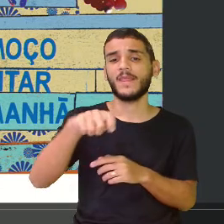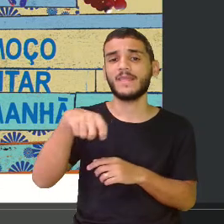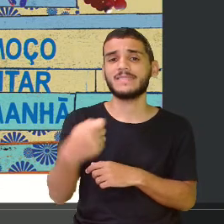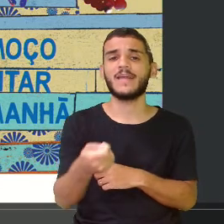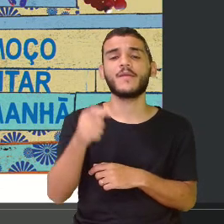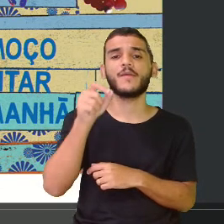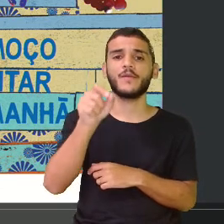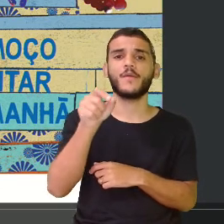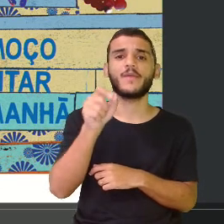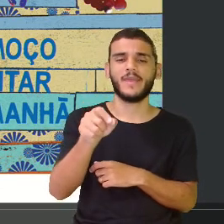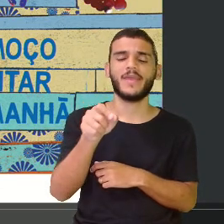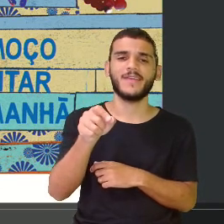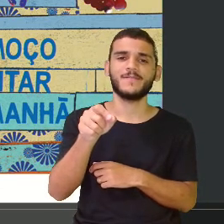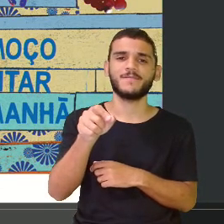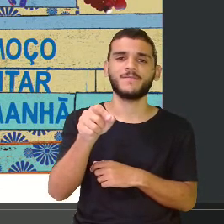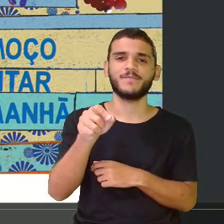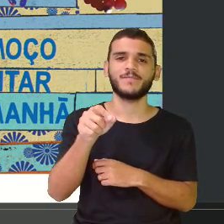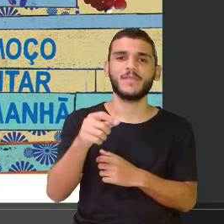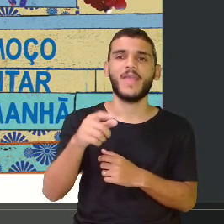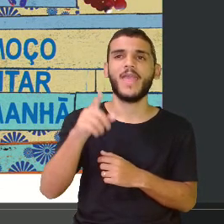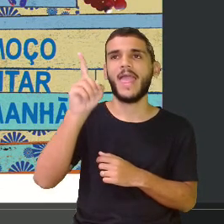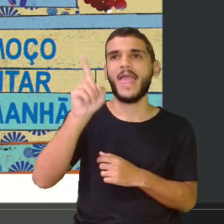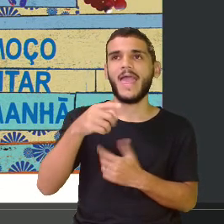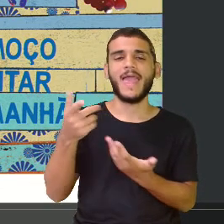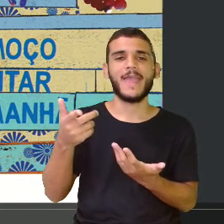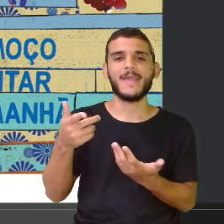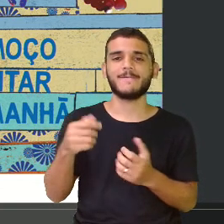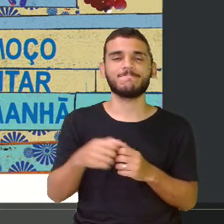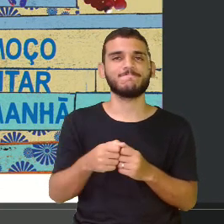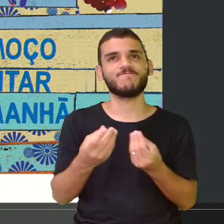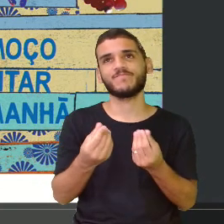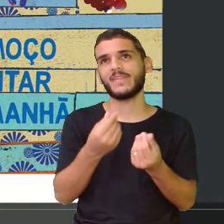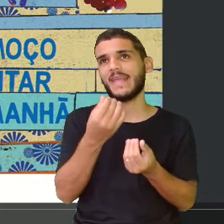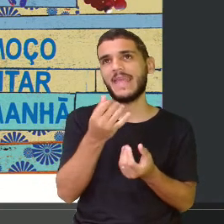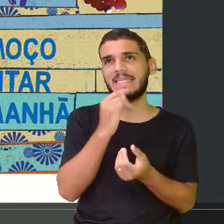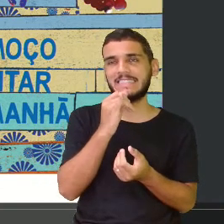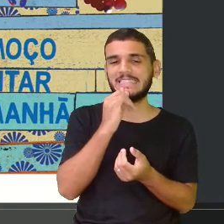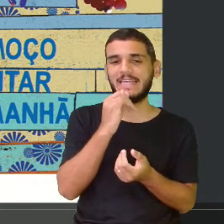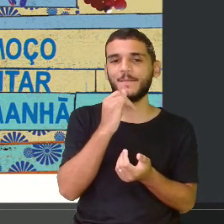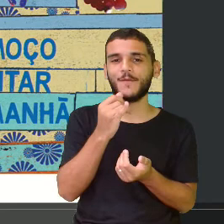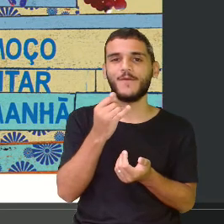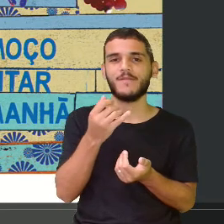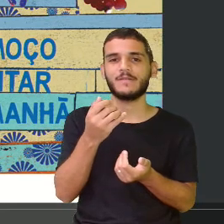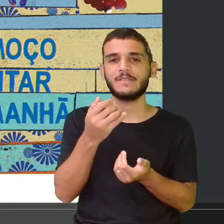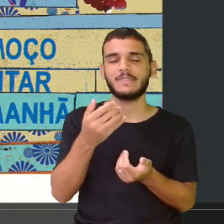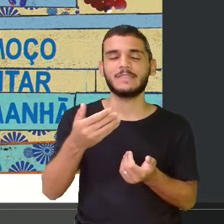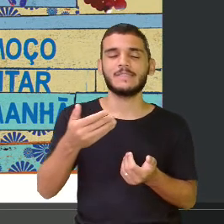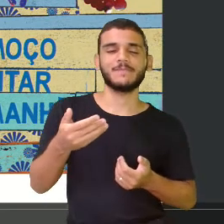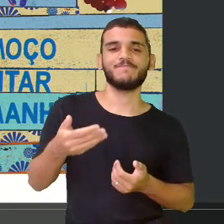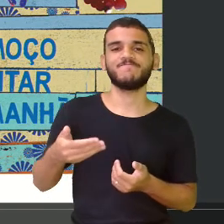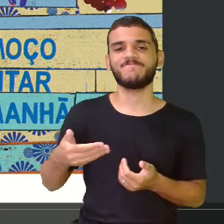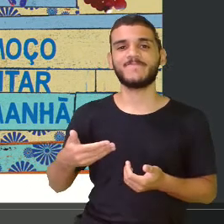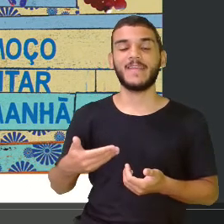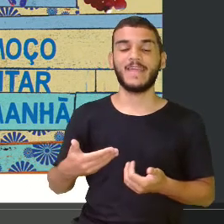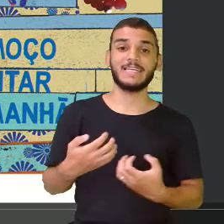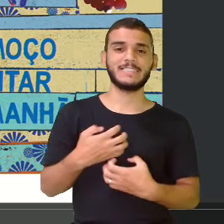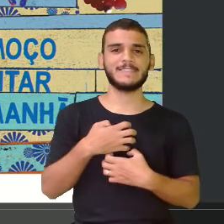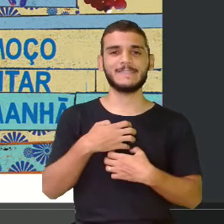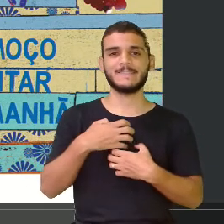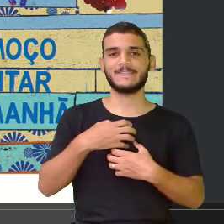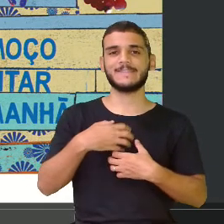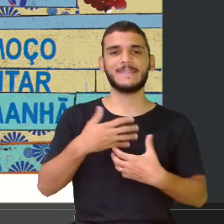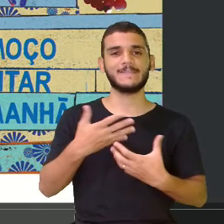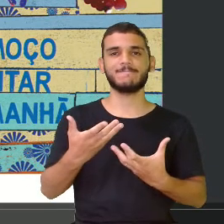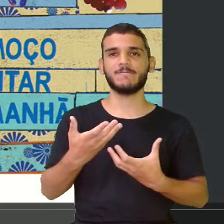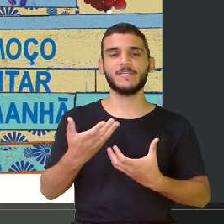que definitivamente enchem a barriga da gente. Será que ela estava ouvindo alguém aqui do estúdio, hein?